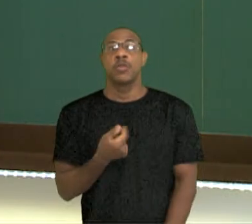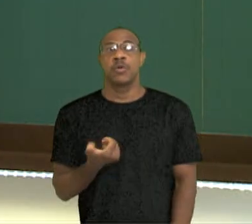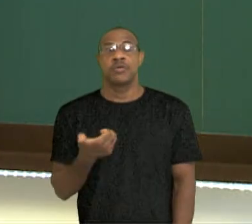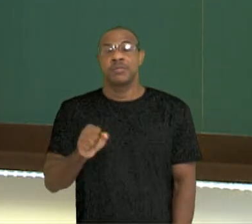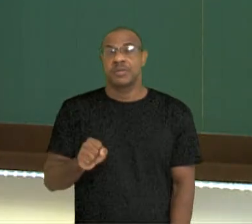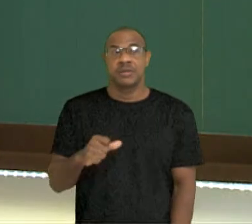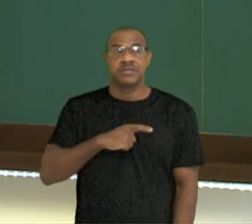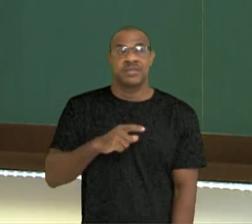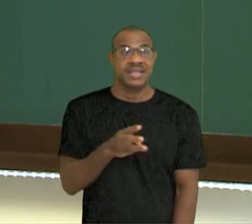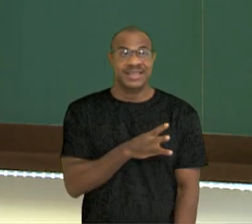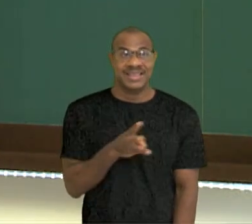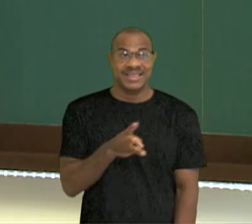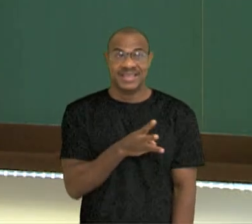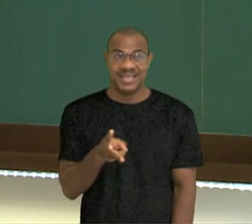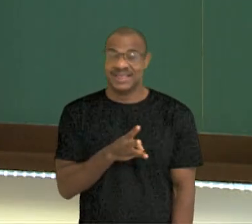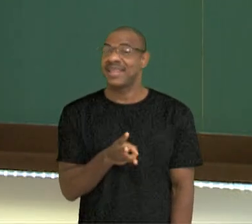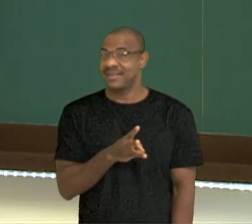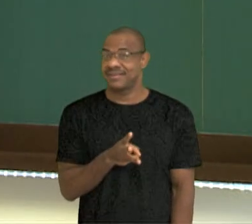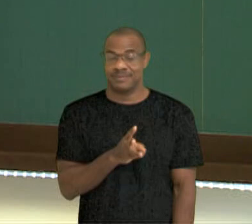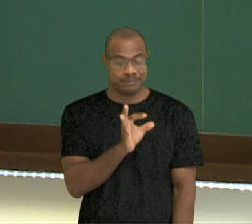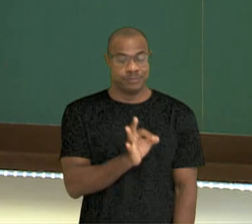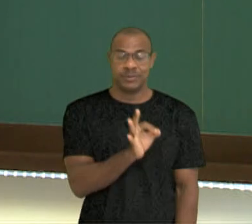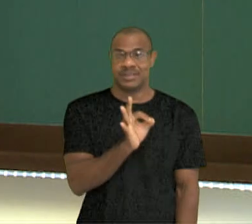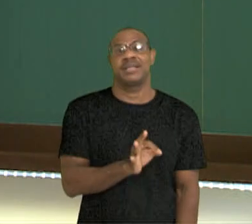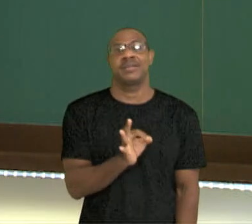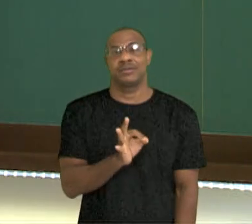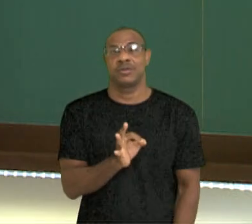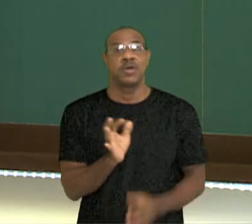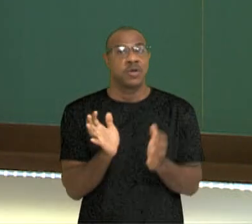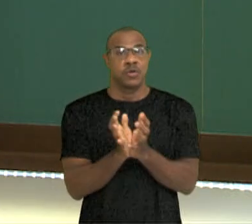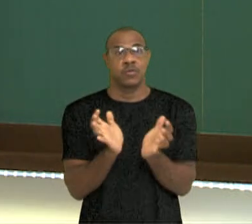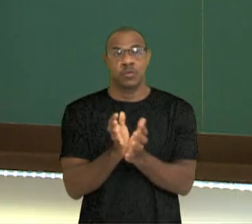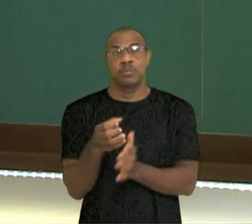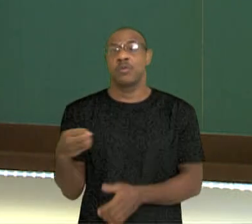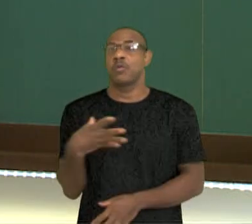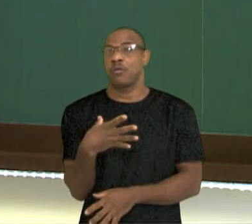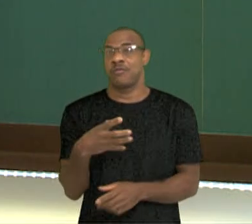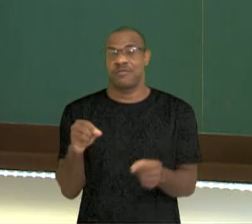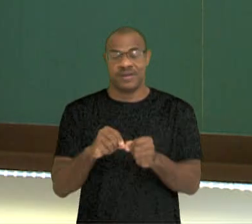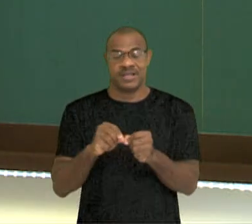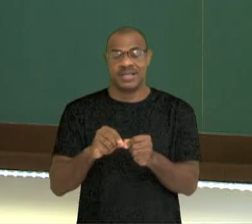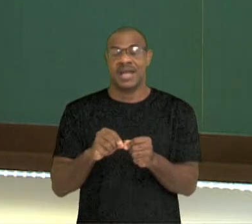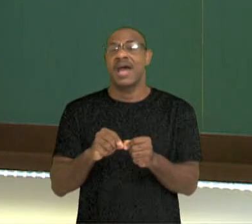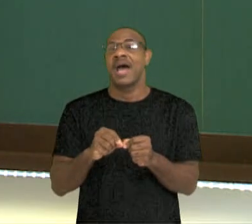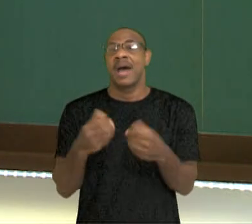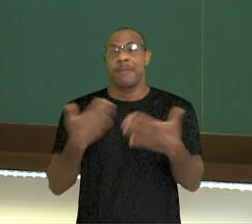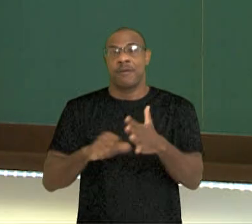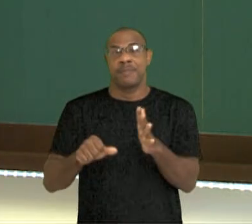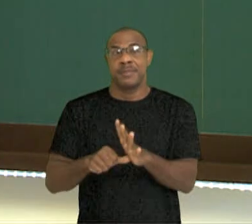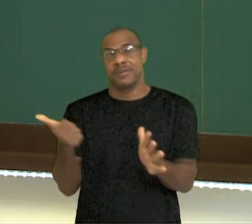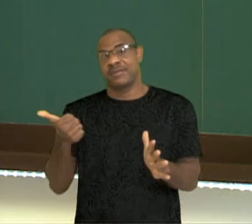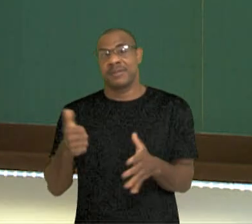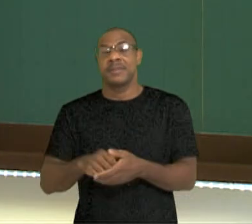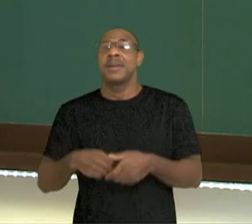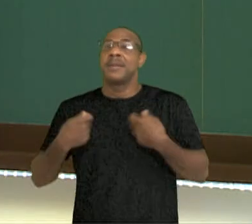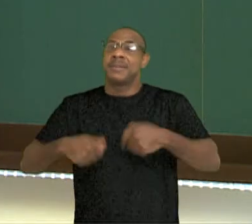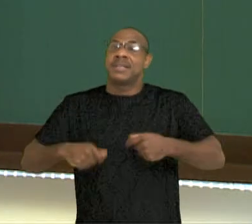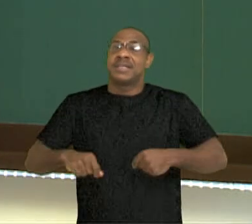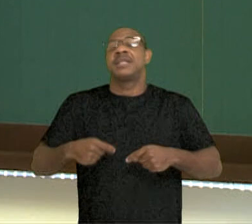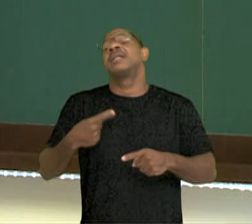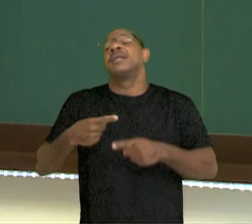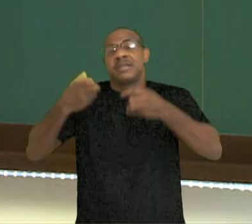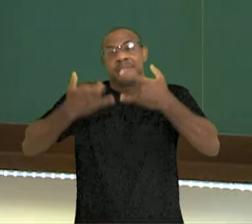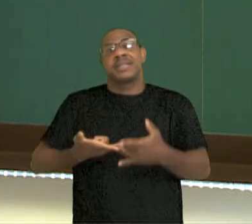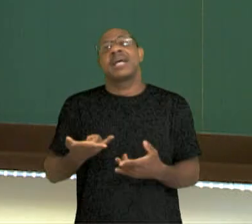eram 33% de participantes novatos. Aumento seria explicado pela necessidade de justificar a ausência